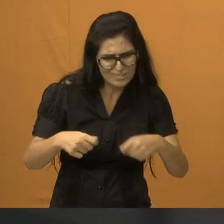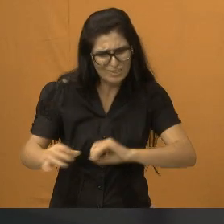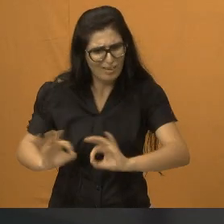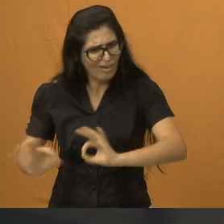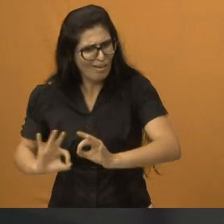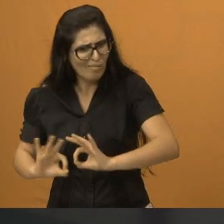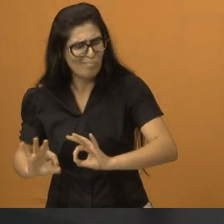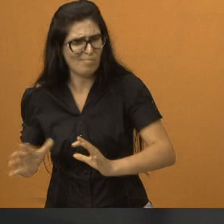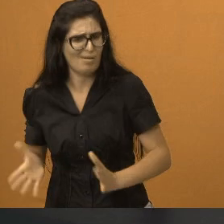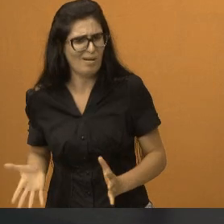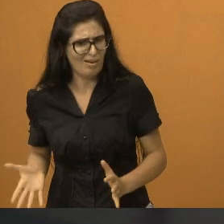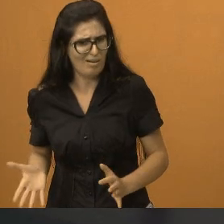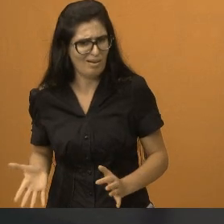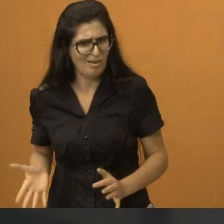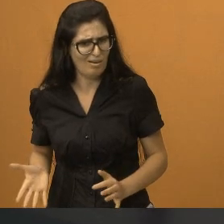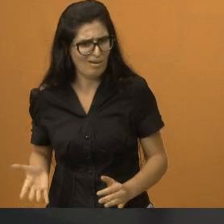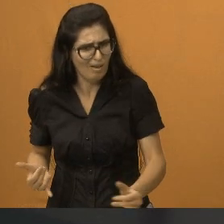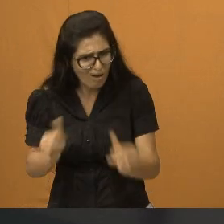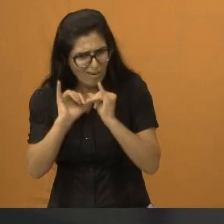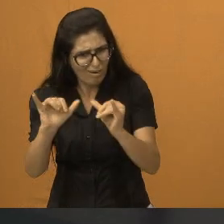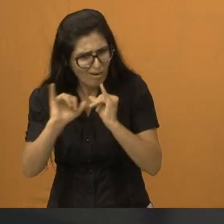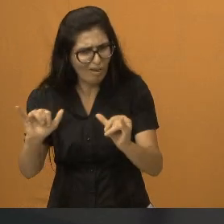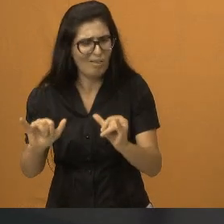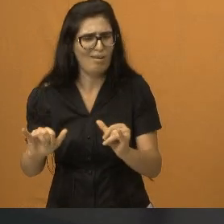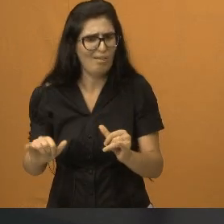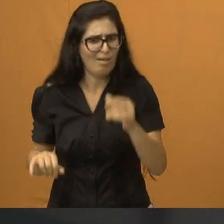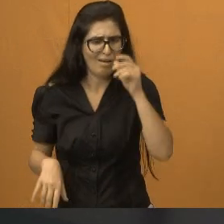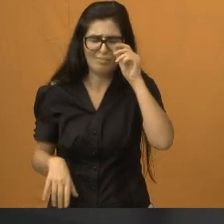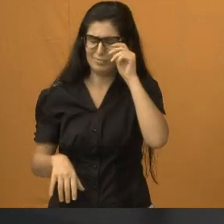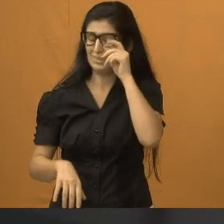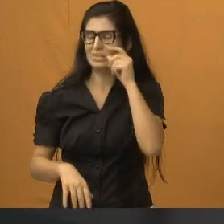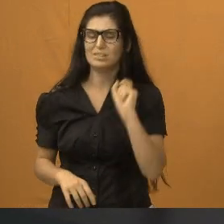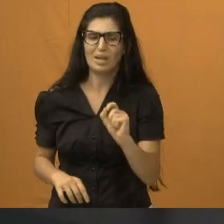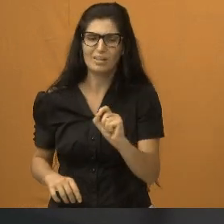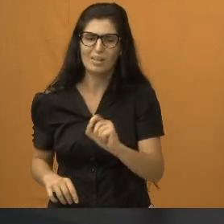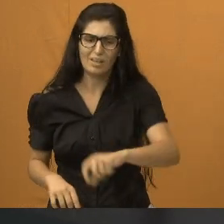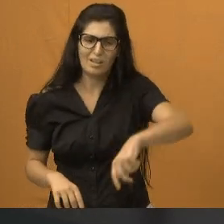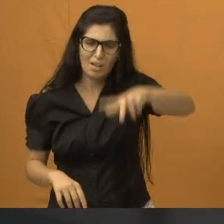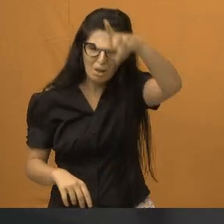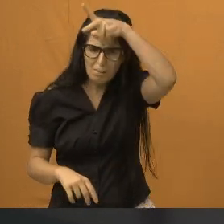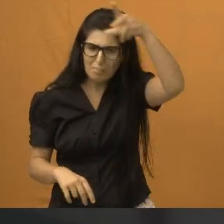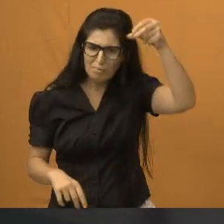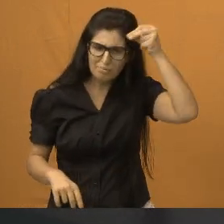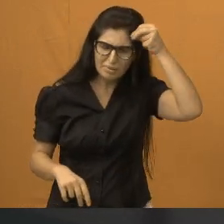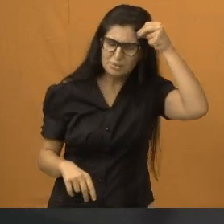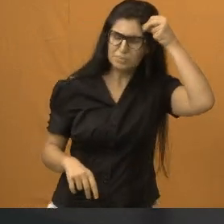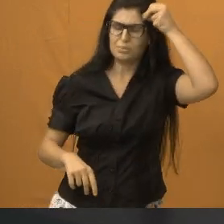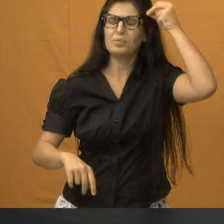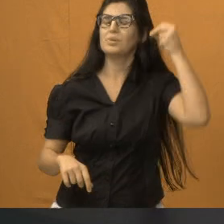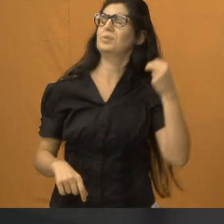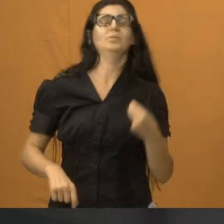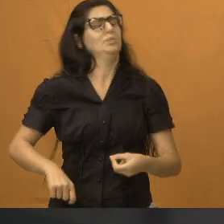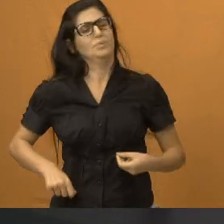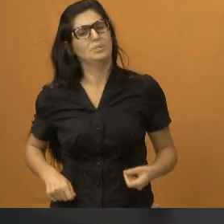deixar esse recado aqui hoje, que a prefeitura, hoje, ela